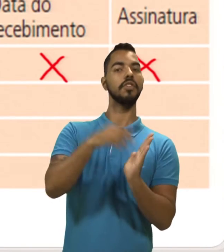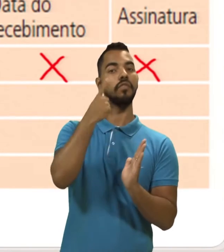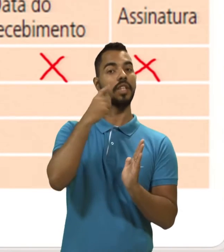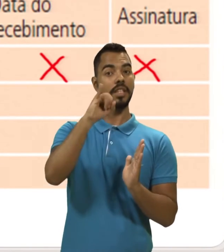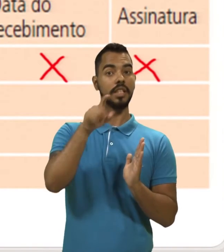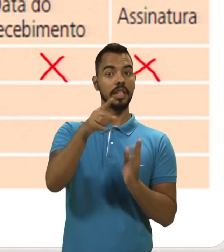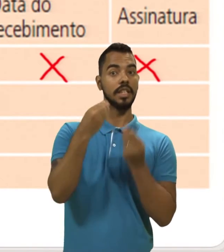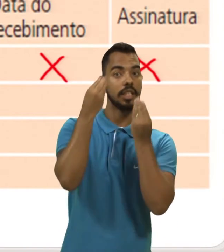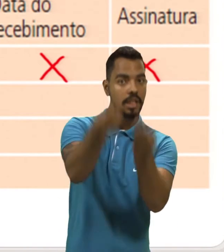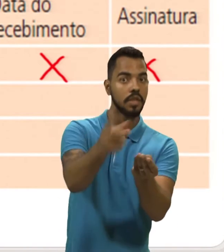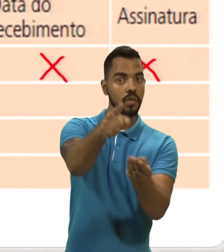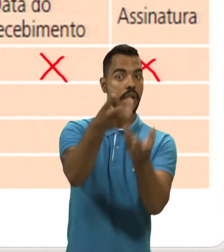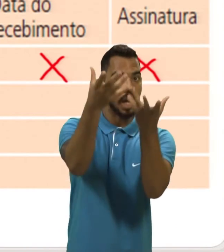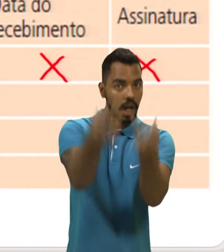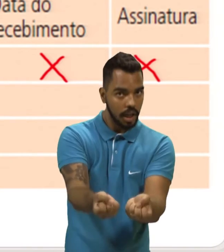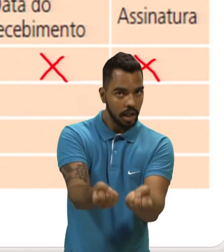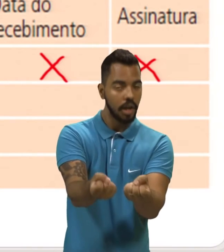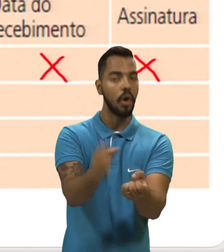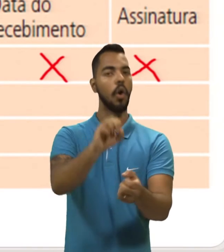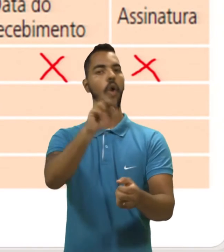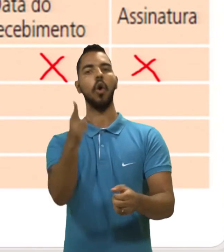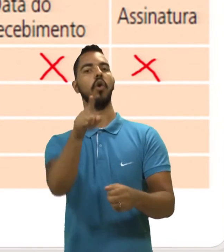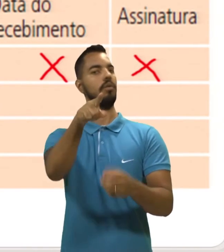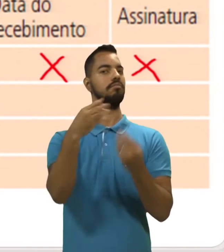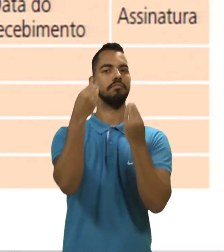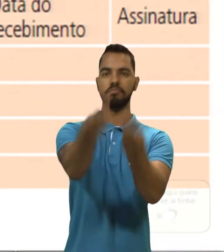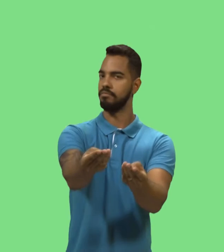essa convocação.